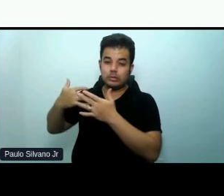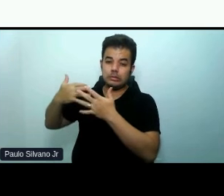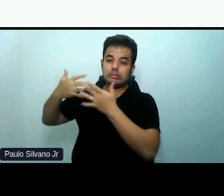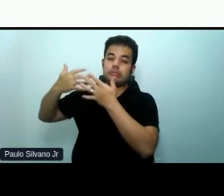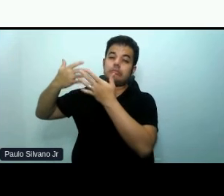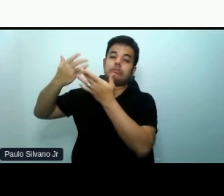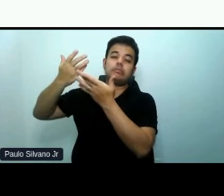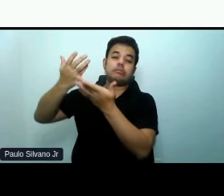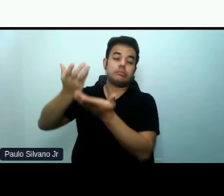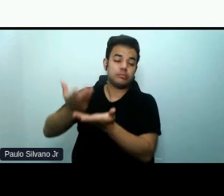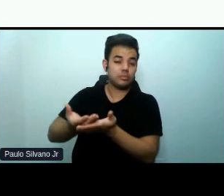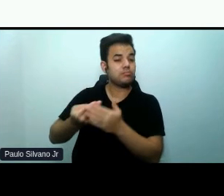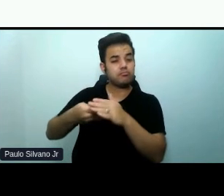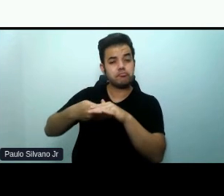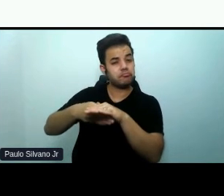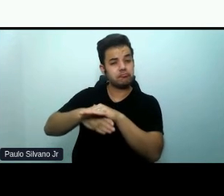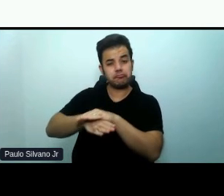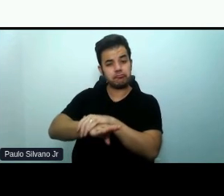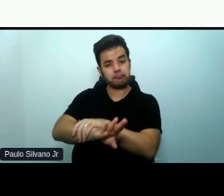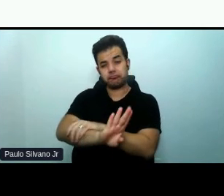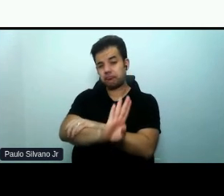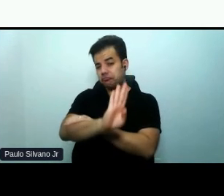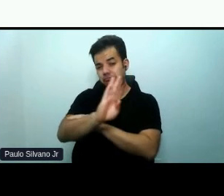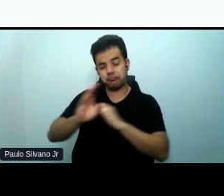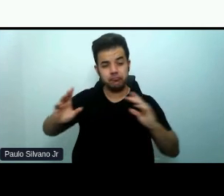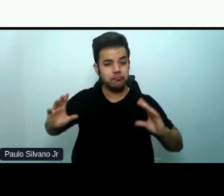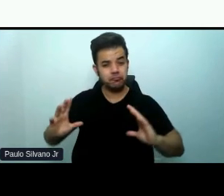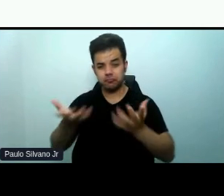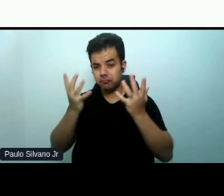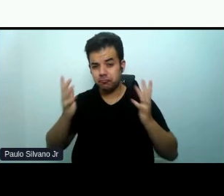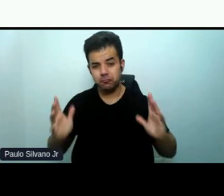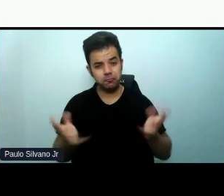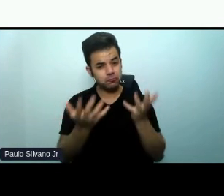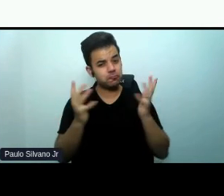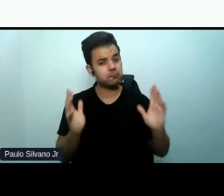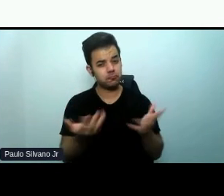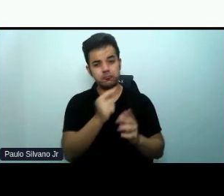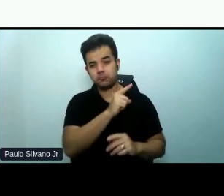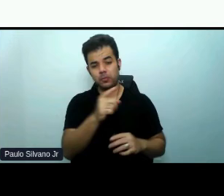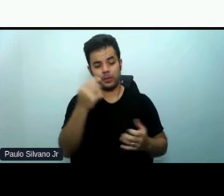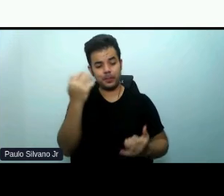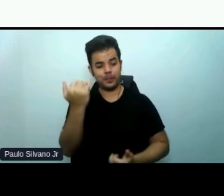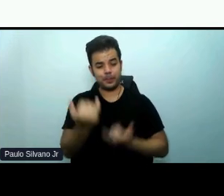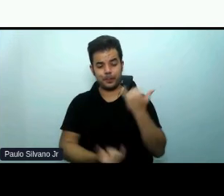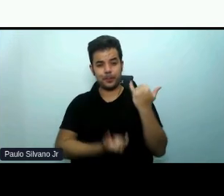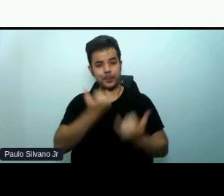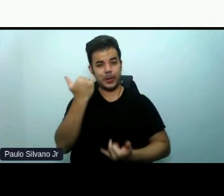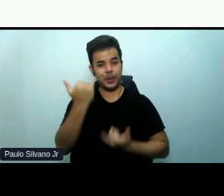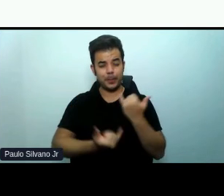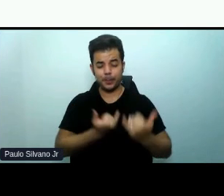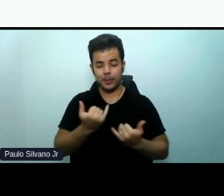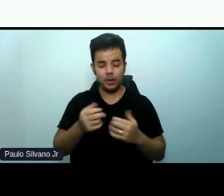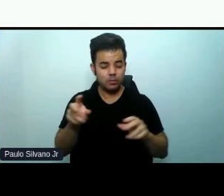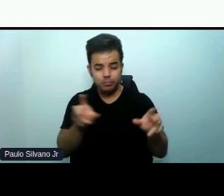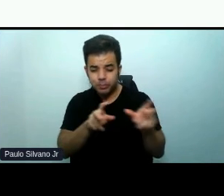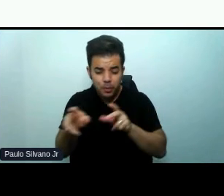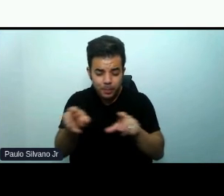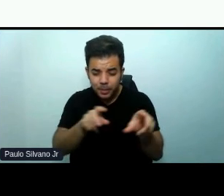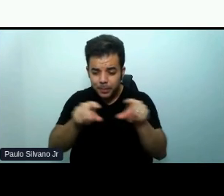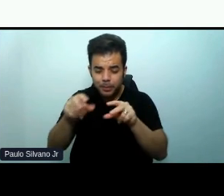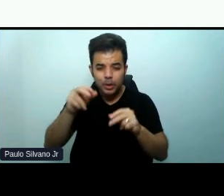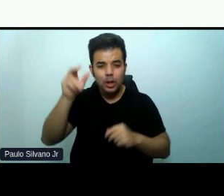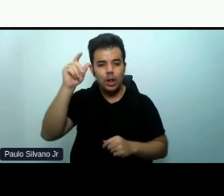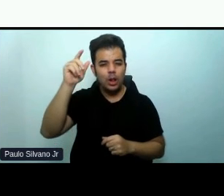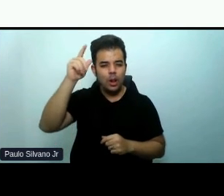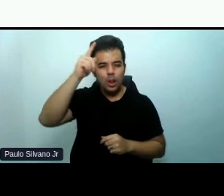tinham mais familiaridade porque eles sempre foram estimulados, incentivados a brincar aí com jogos lógicos,